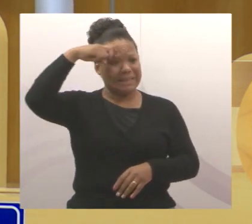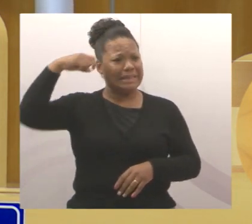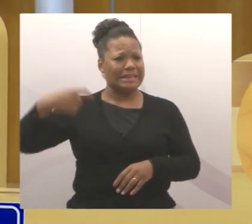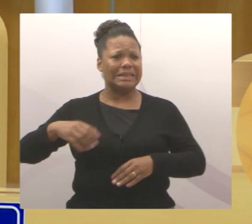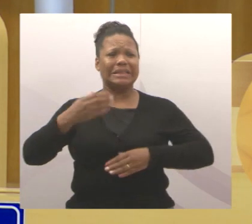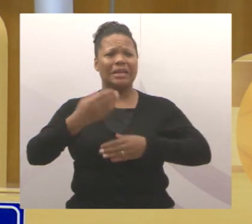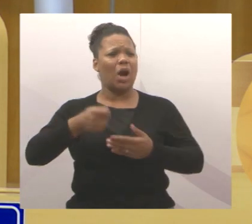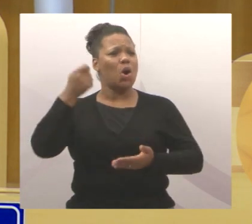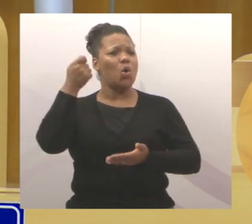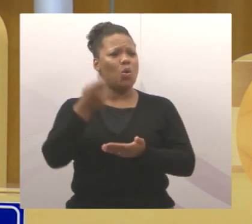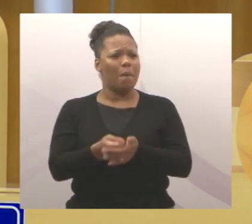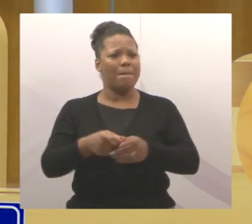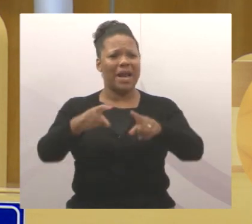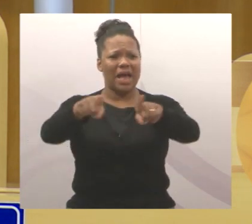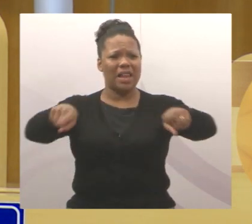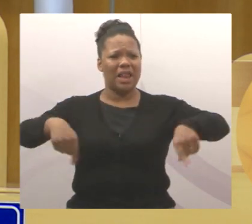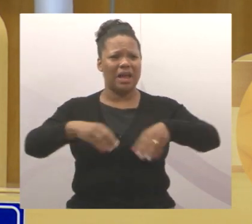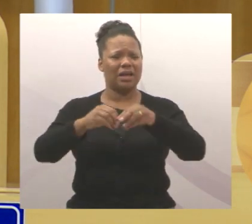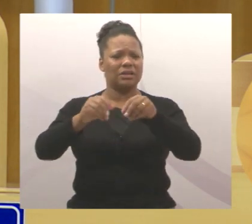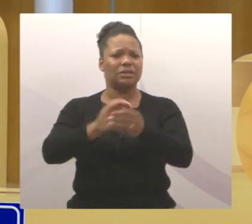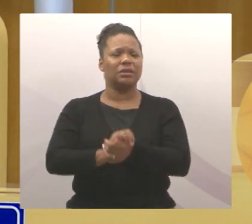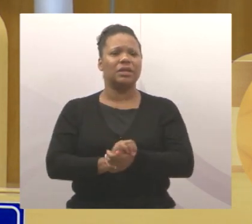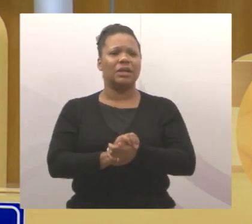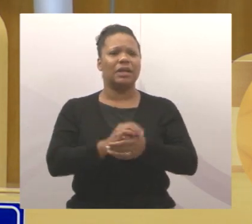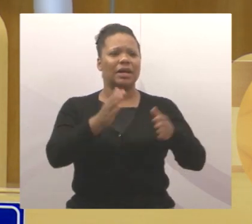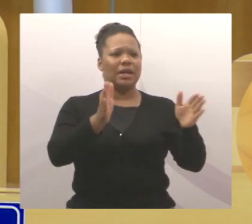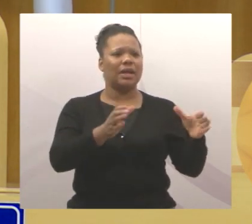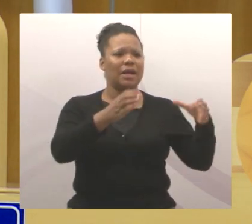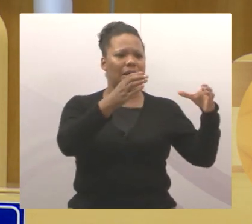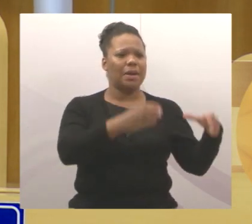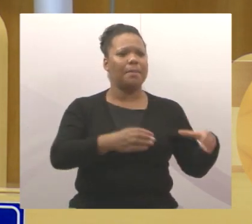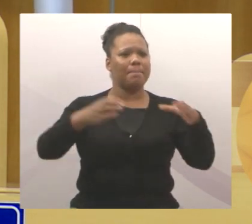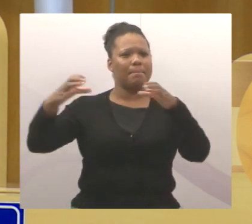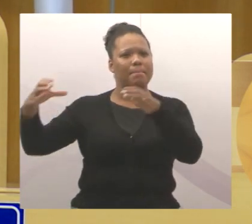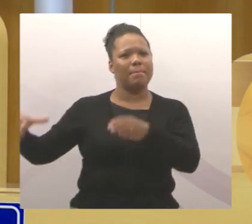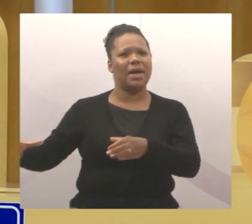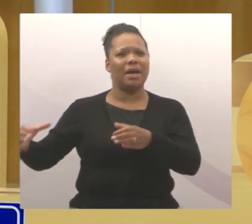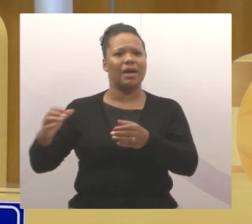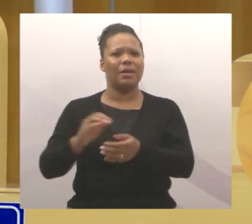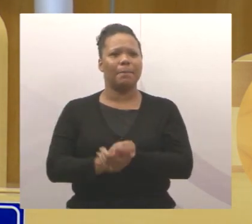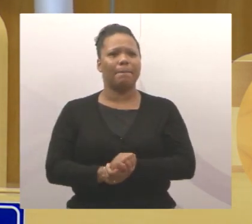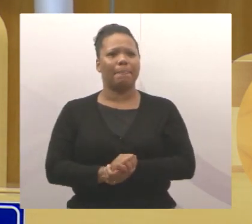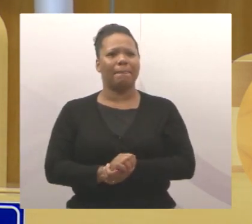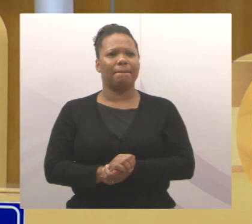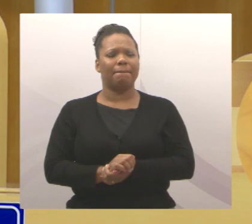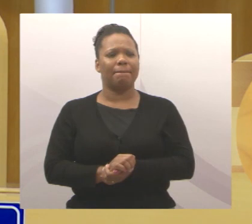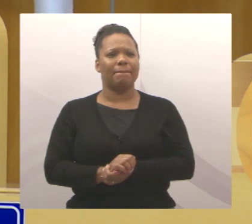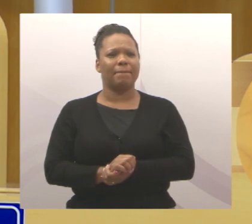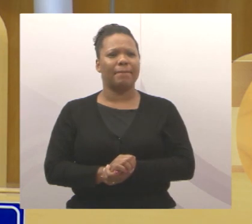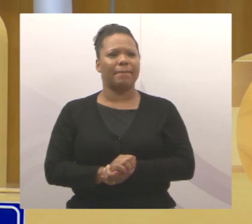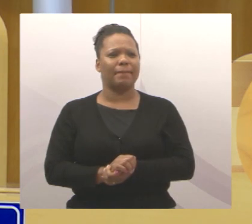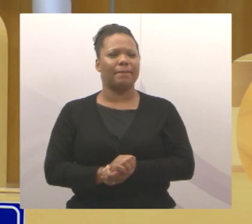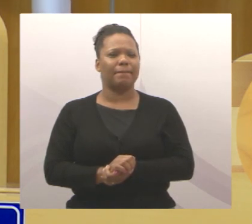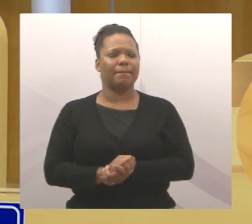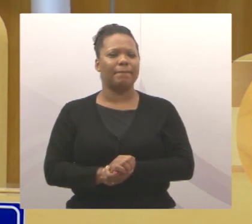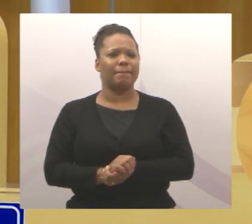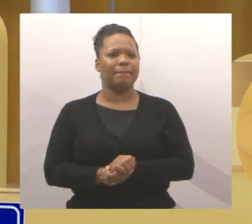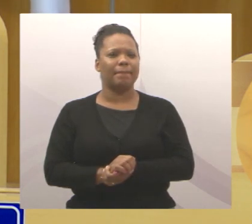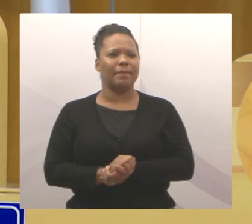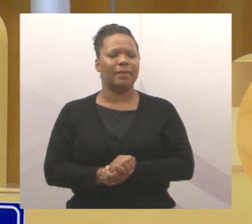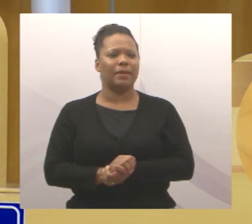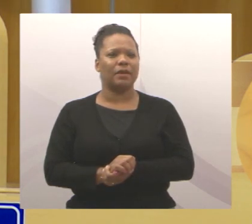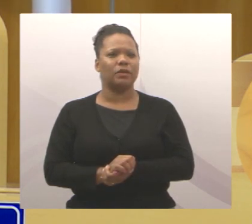terem comprado um lote em 2 bairros que foram objeto de inúmeras idas e vindas entre o